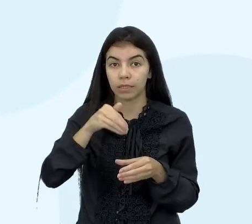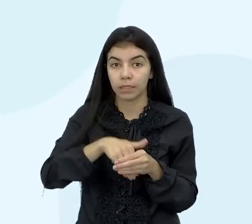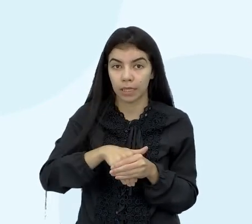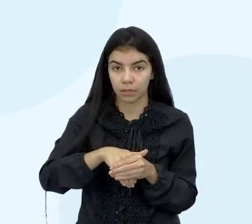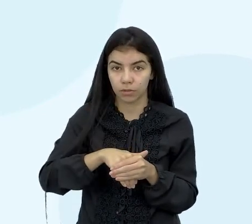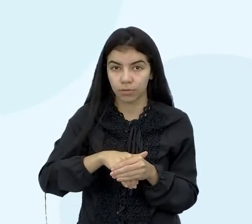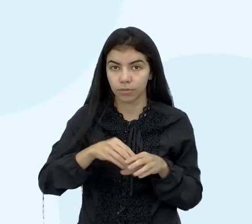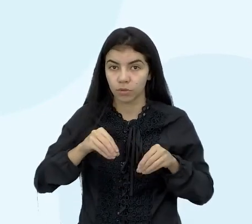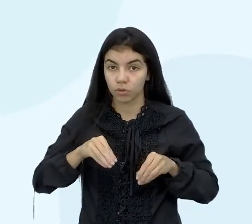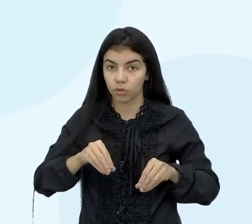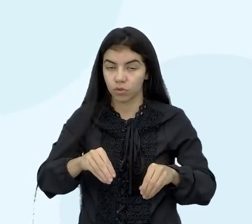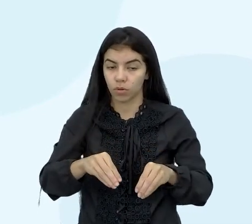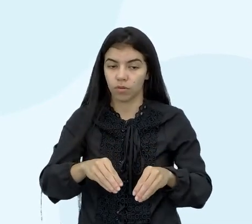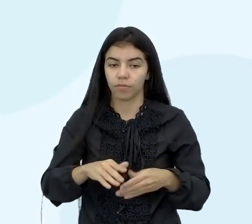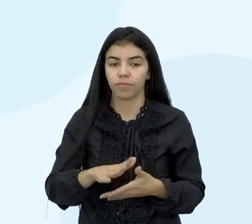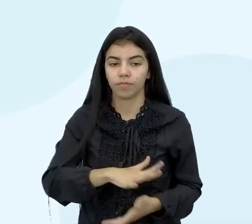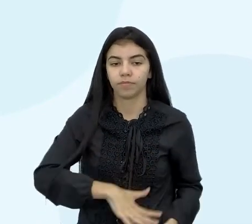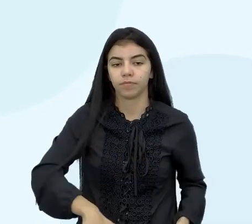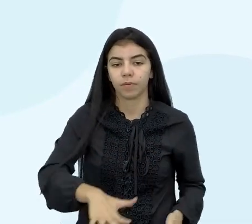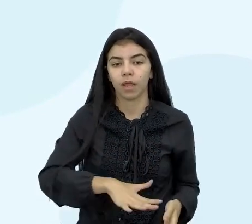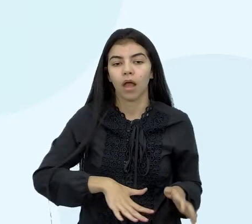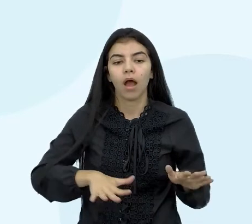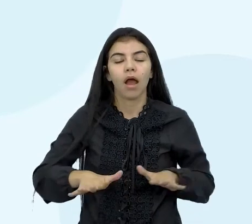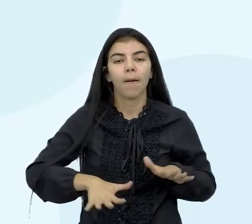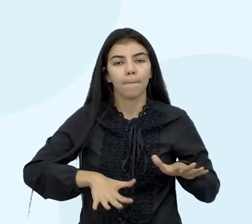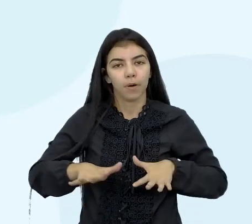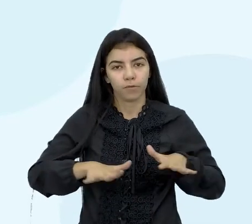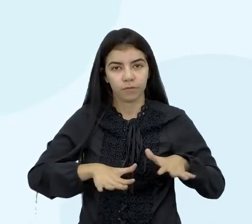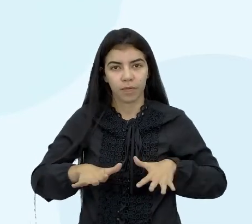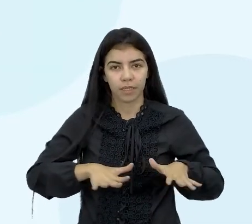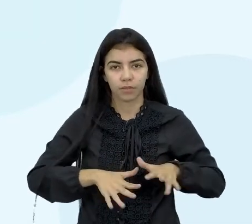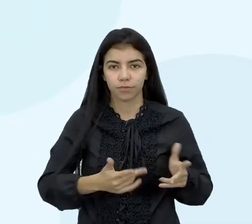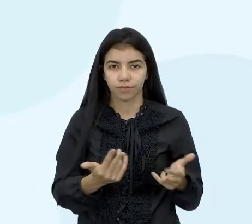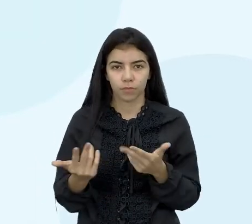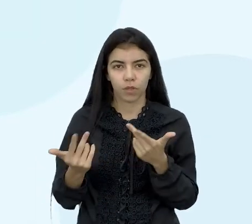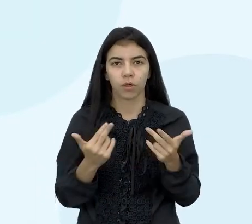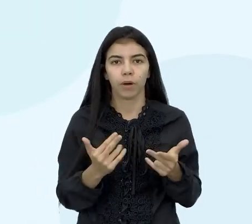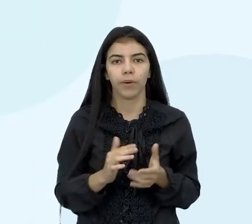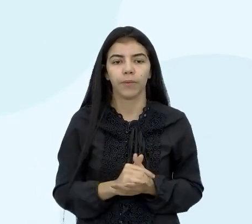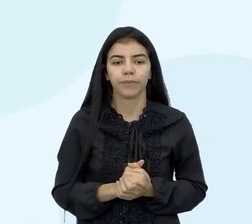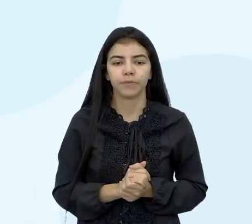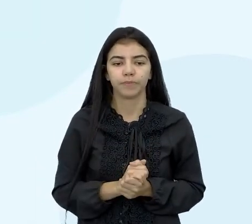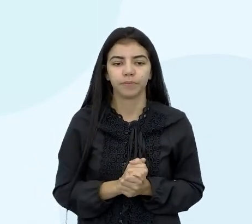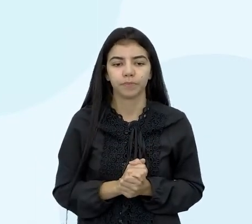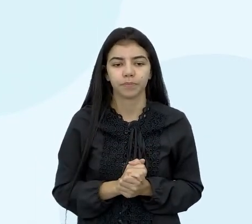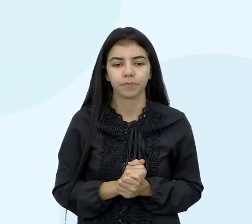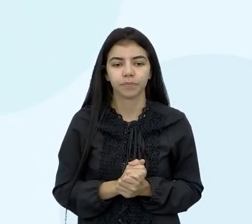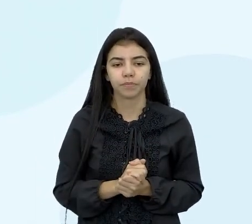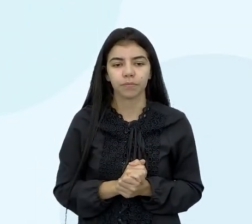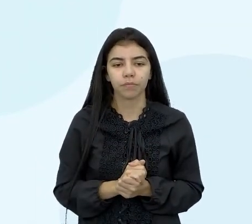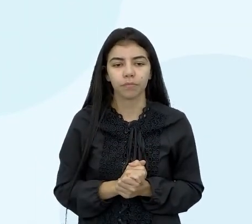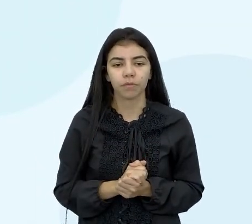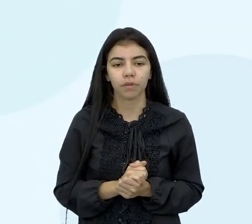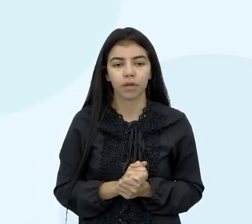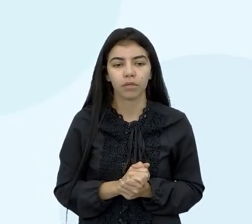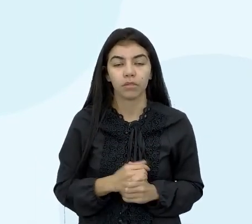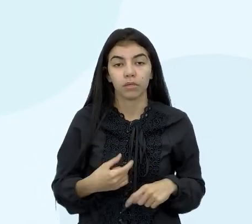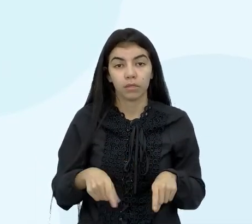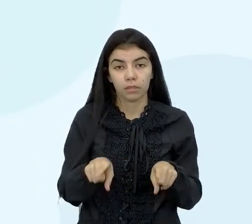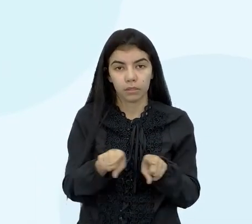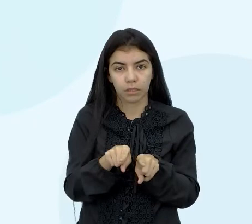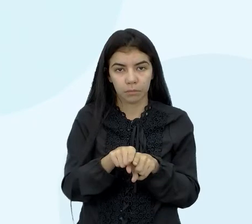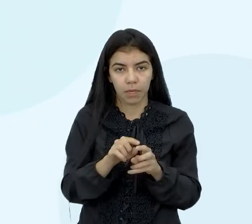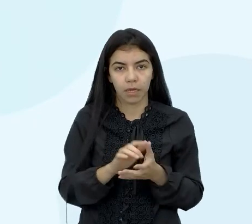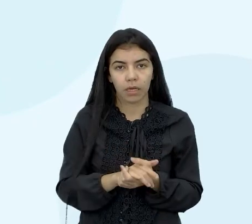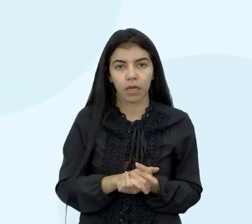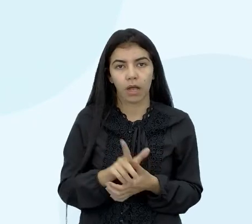solo, bem como o seu movimento no mesmo, ou seja, dentro do próprio solo. E a